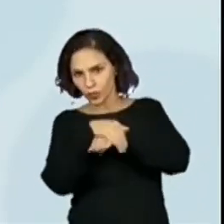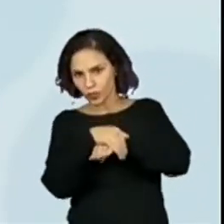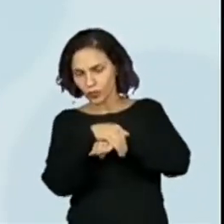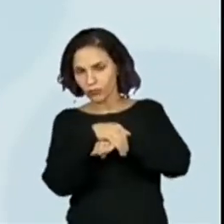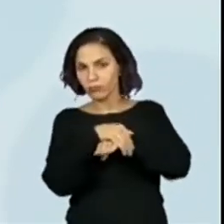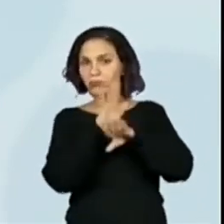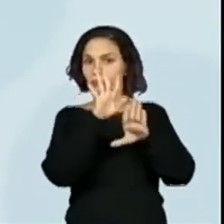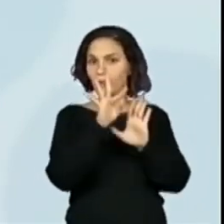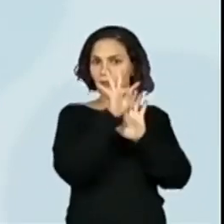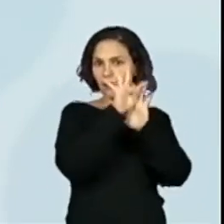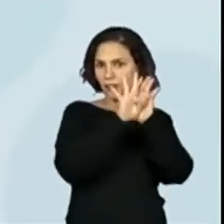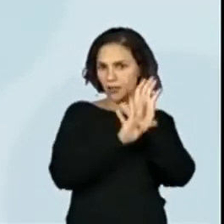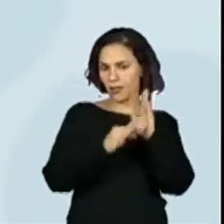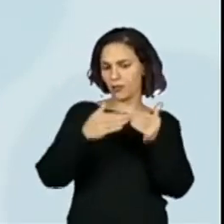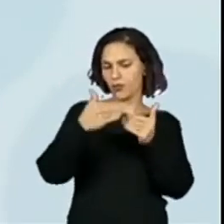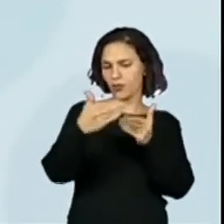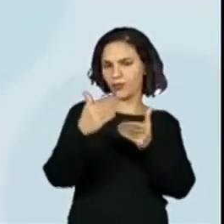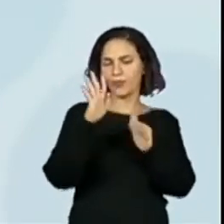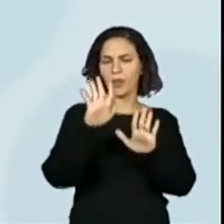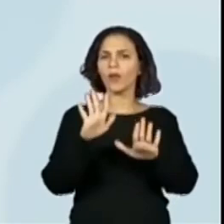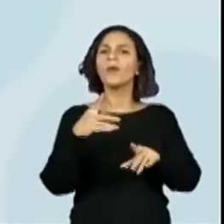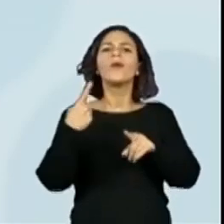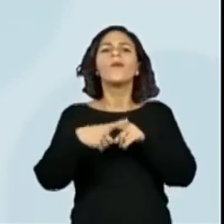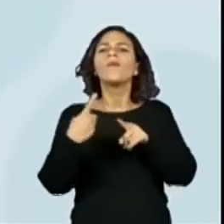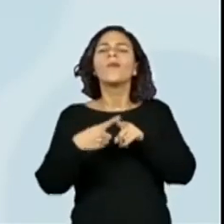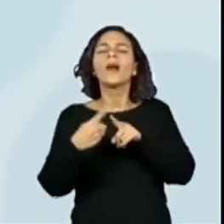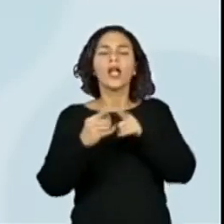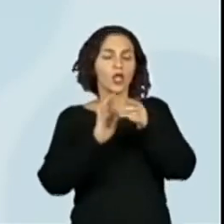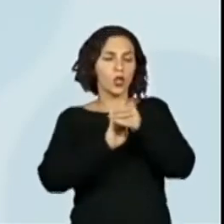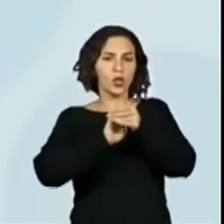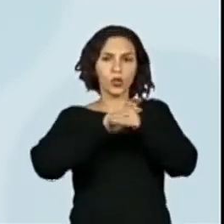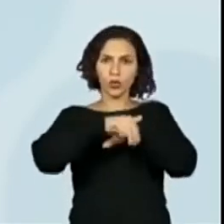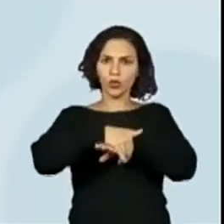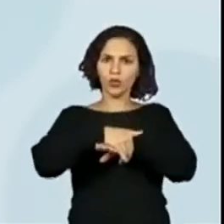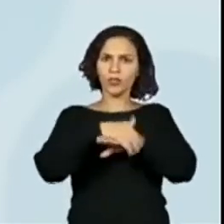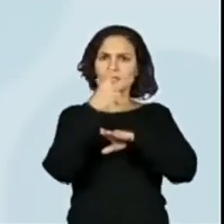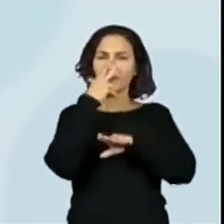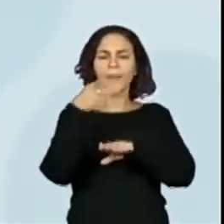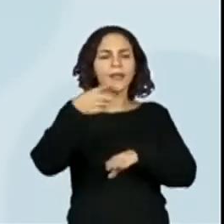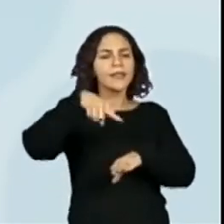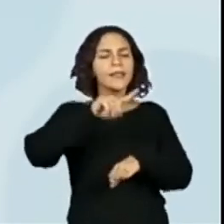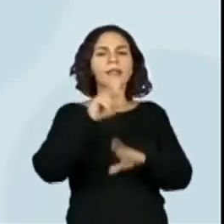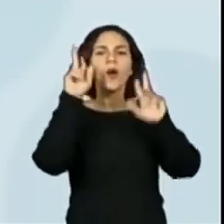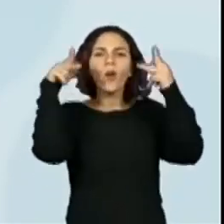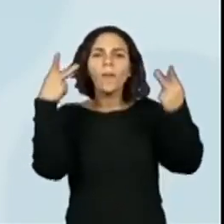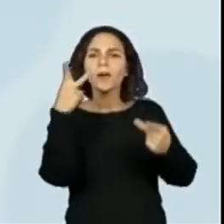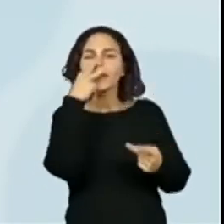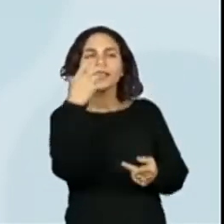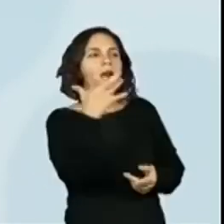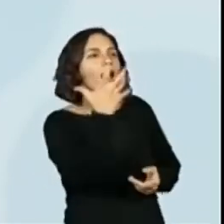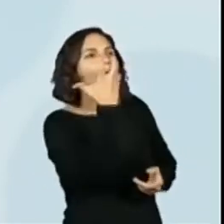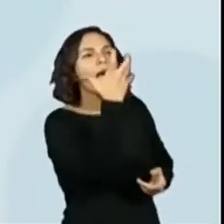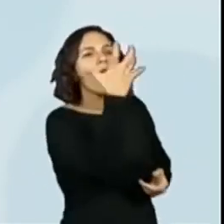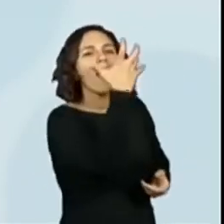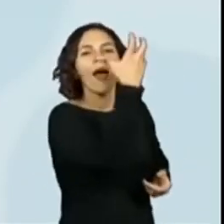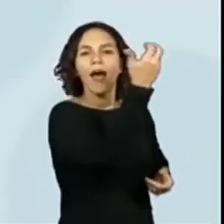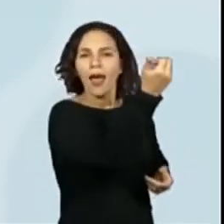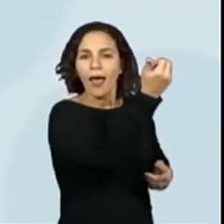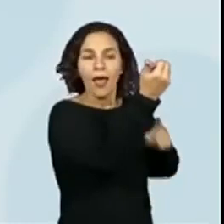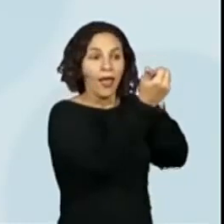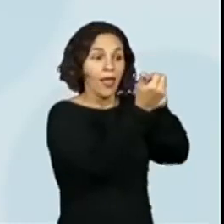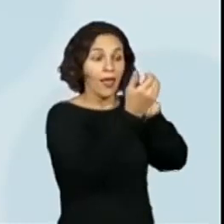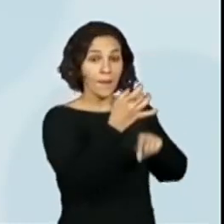os textos que iremos trabalhar. Por que a noite exerce um encantamento sobre o ser humano? Medo ou